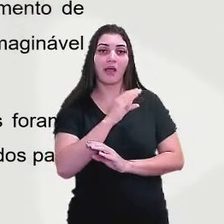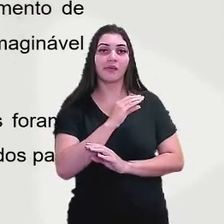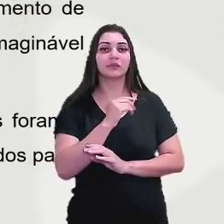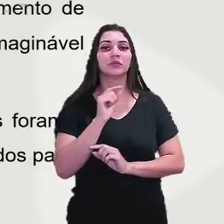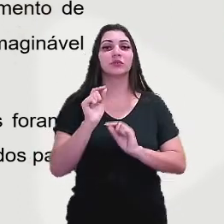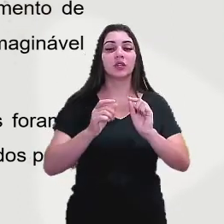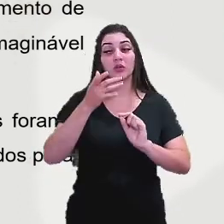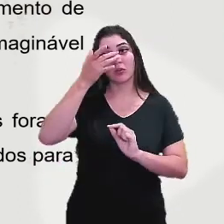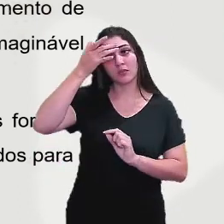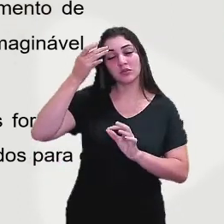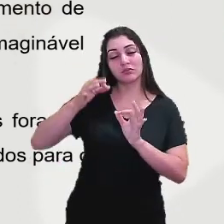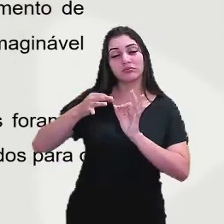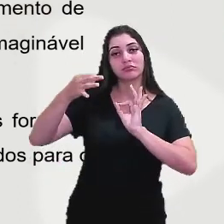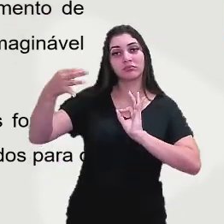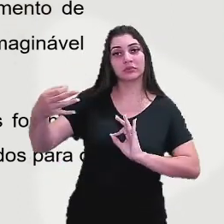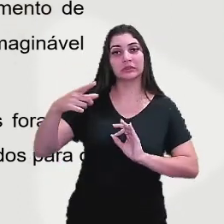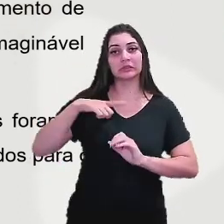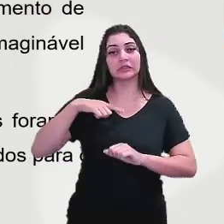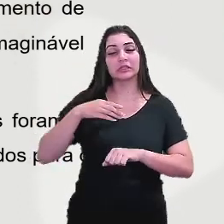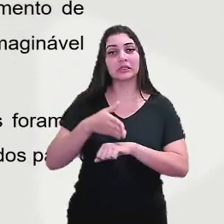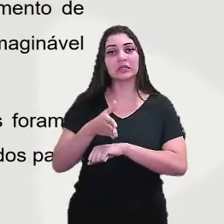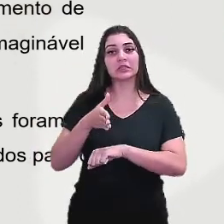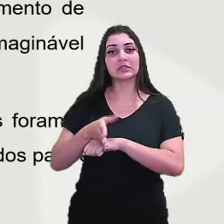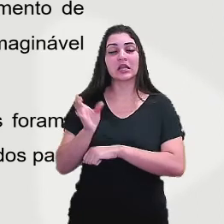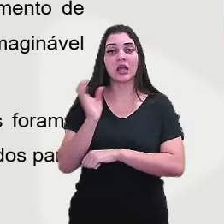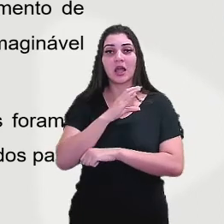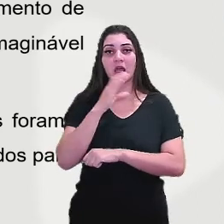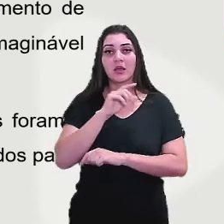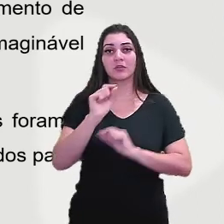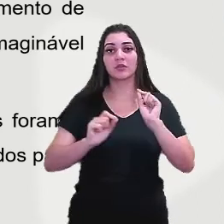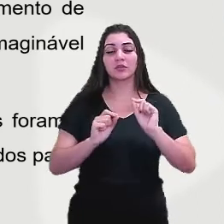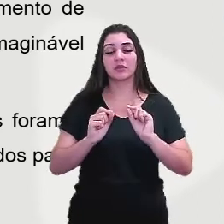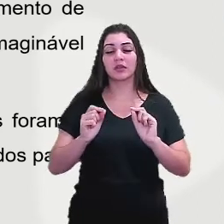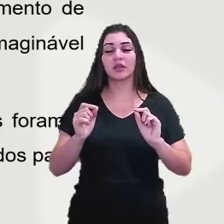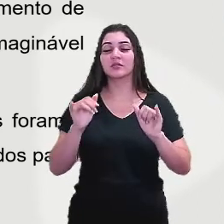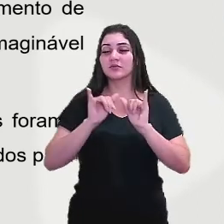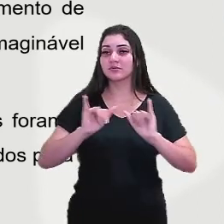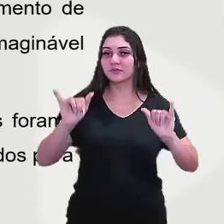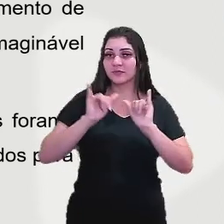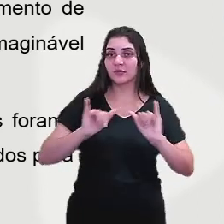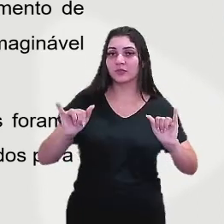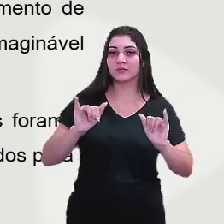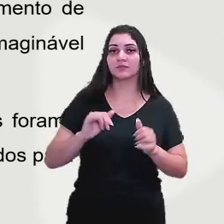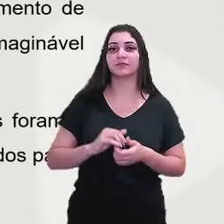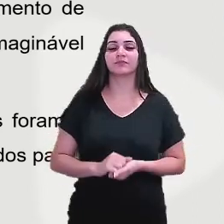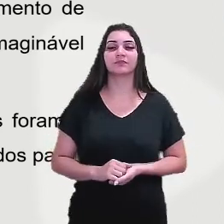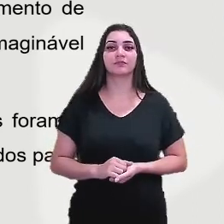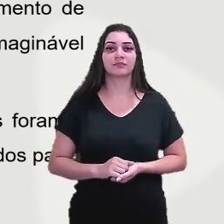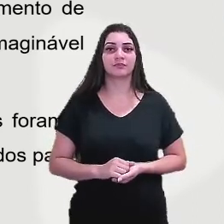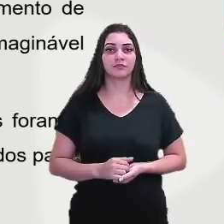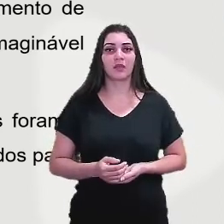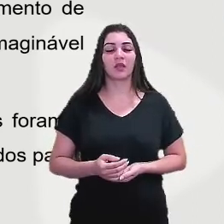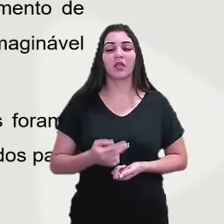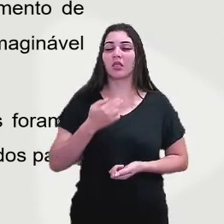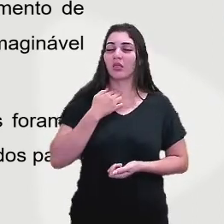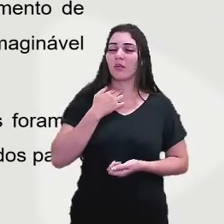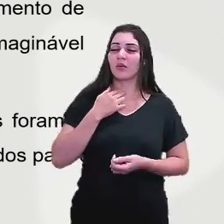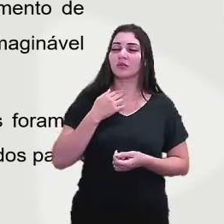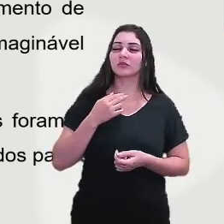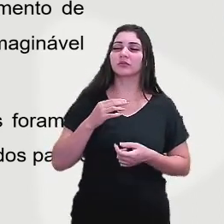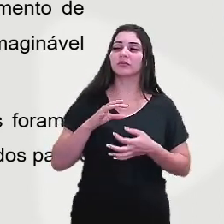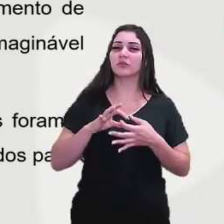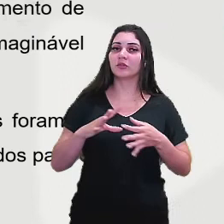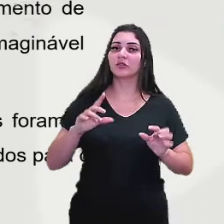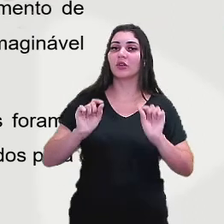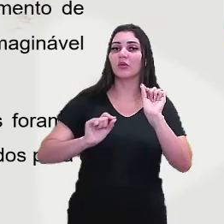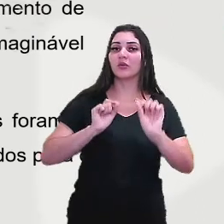pessoas distantes e a gente tem acesso muito mais rápido às informações. E eu não poderia deixar de citar o